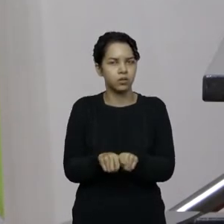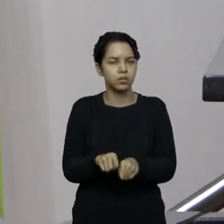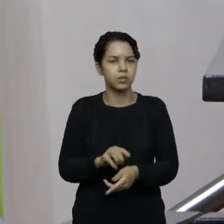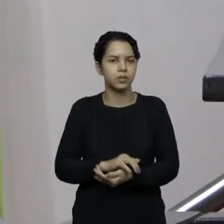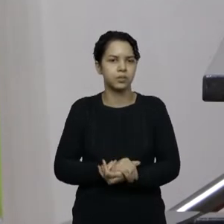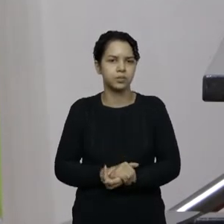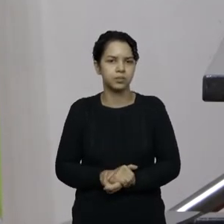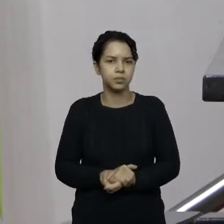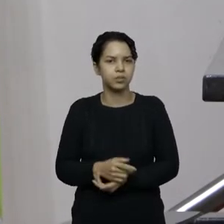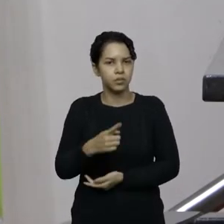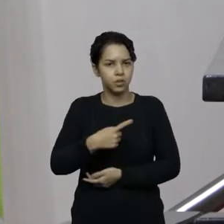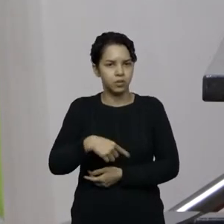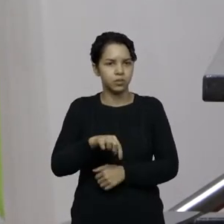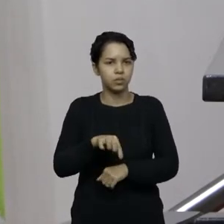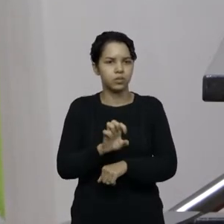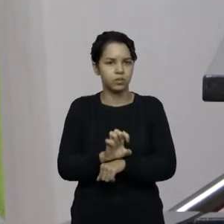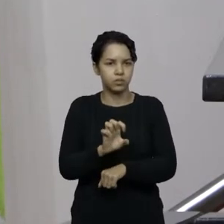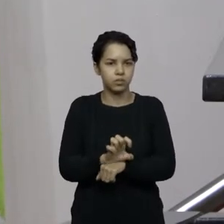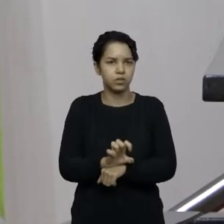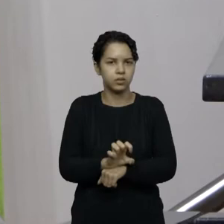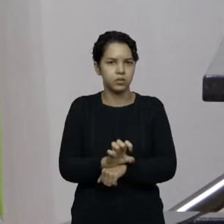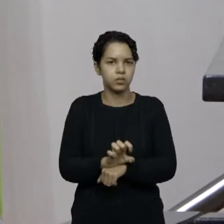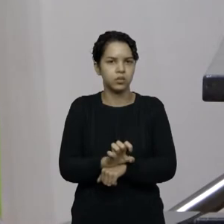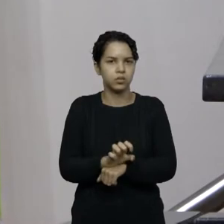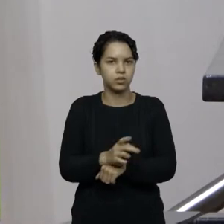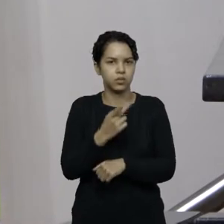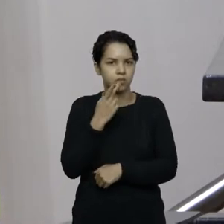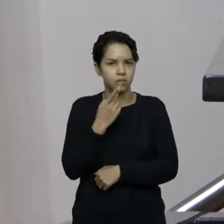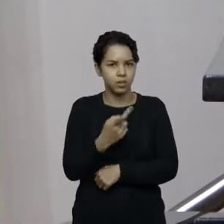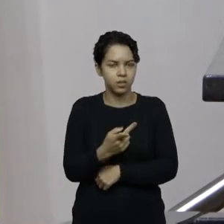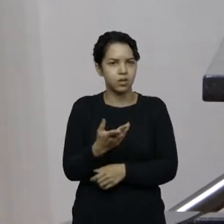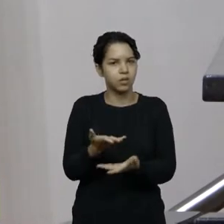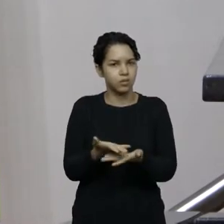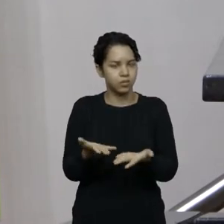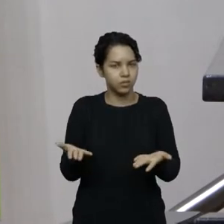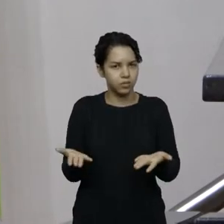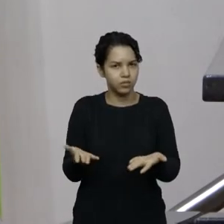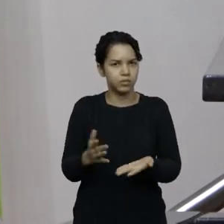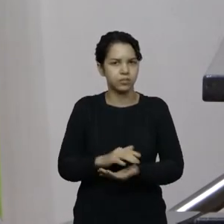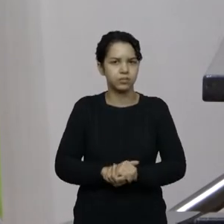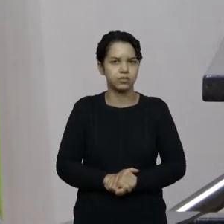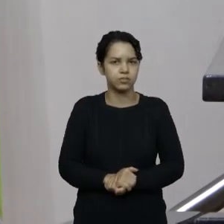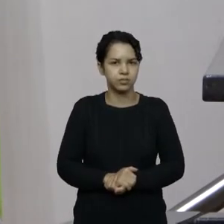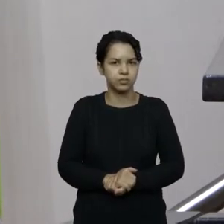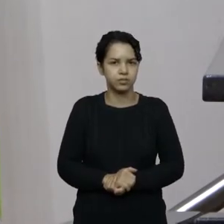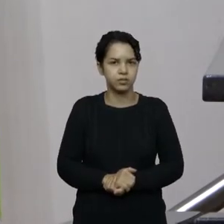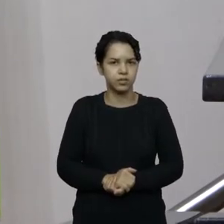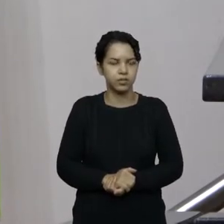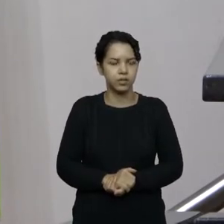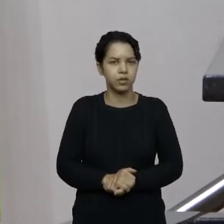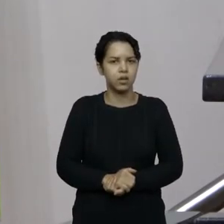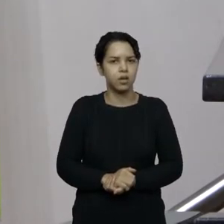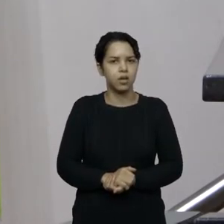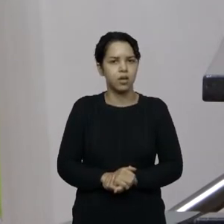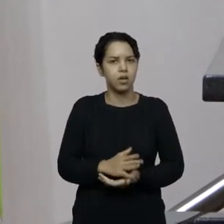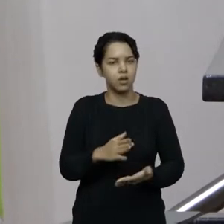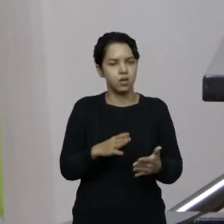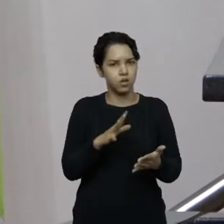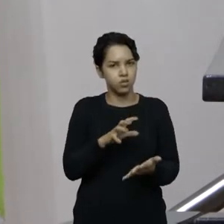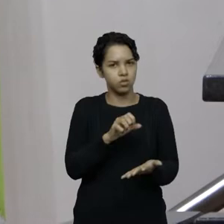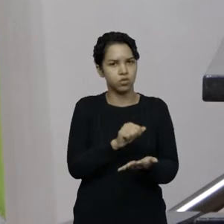do nosso Estado tão deixar aqui nos anais da nossa Assembleia